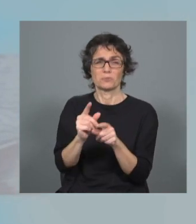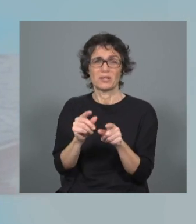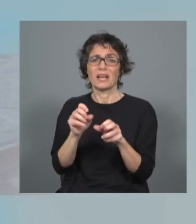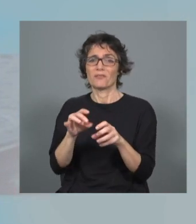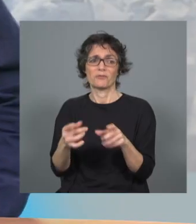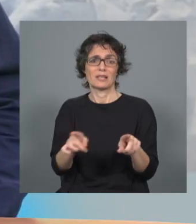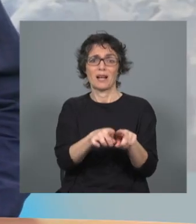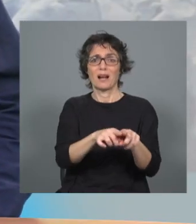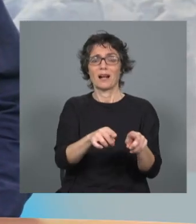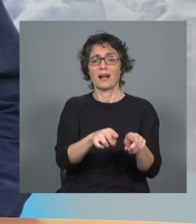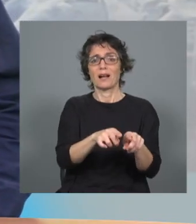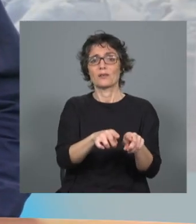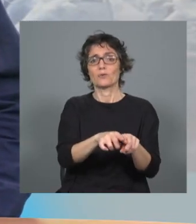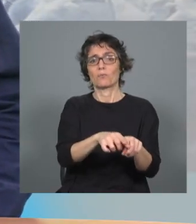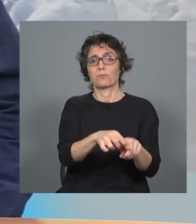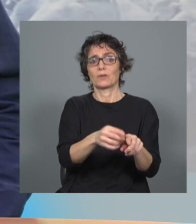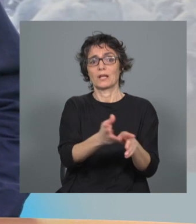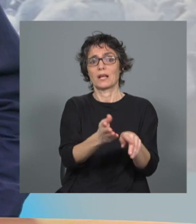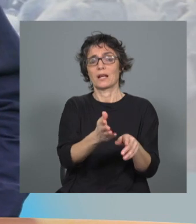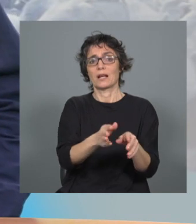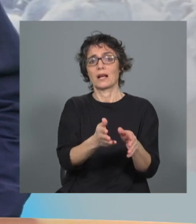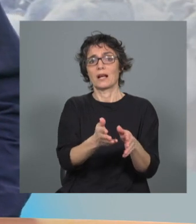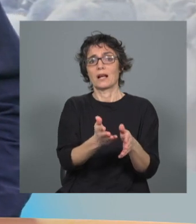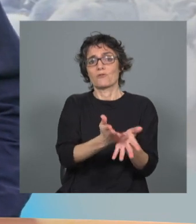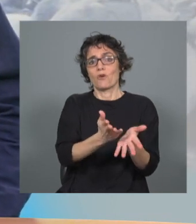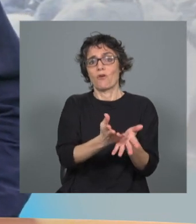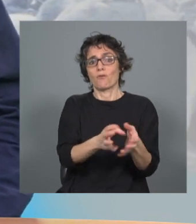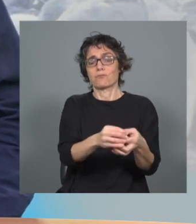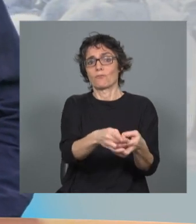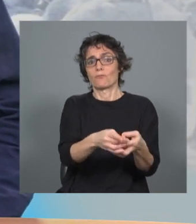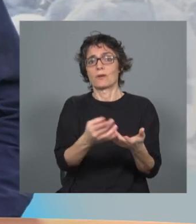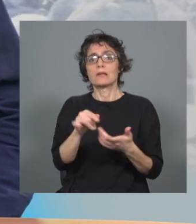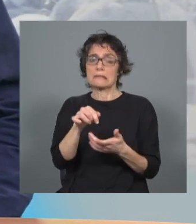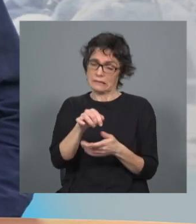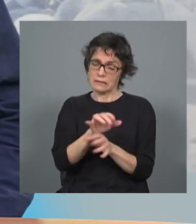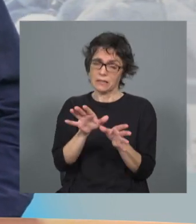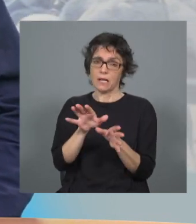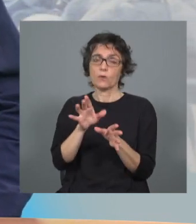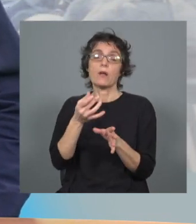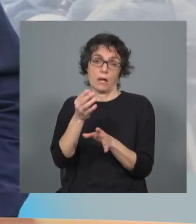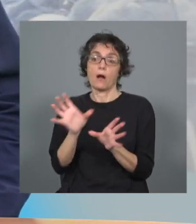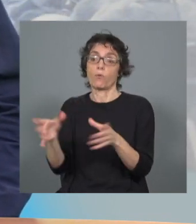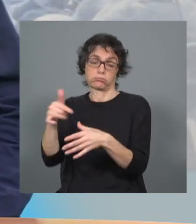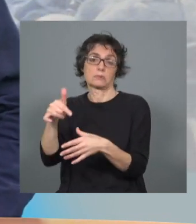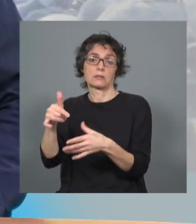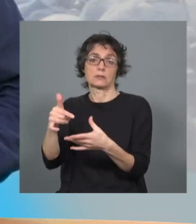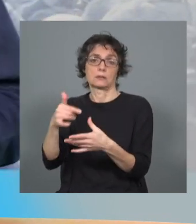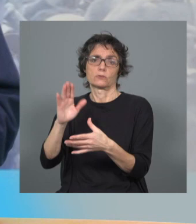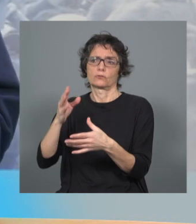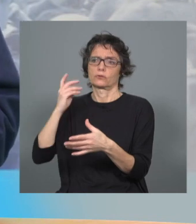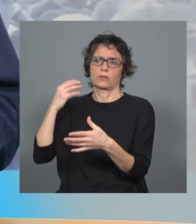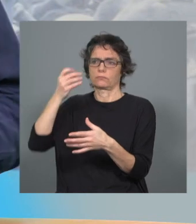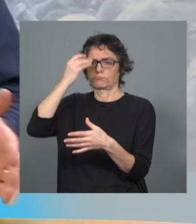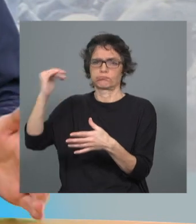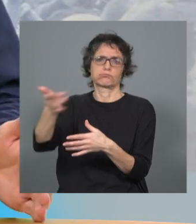convém realçar que a comunidade científica e médica já foi chamada, já foi ouvida, e que este processo não é uma coisa que começou ontem. Não é? Este processo este